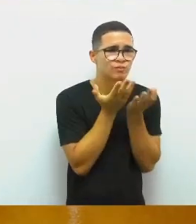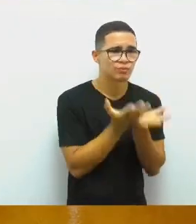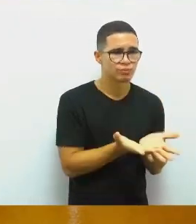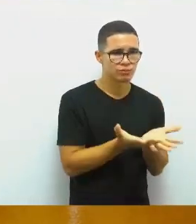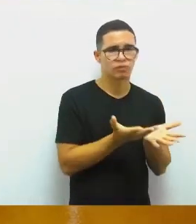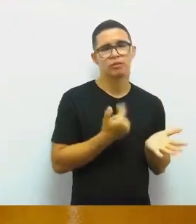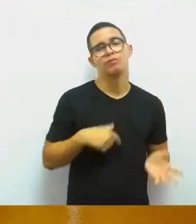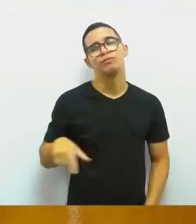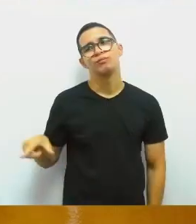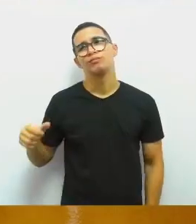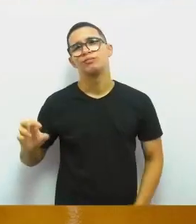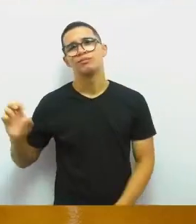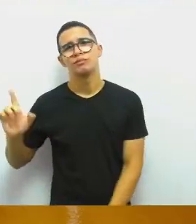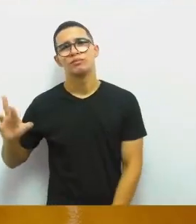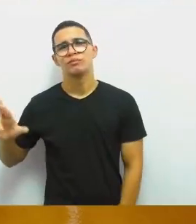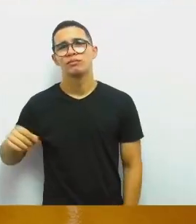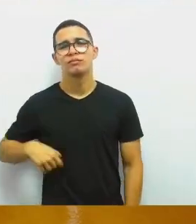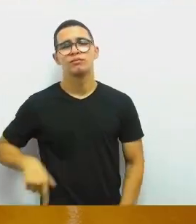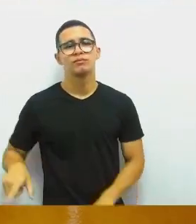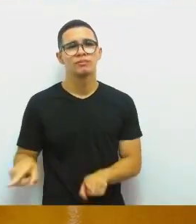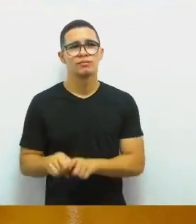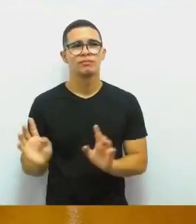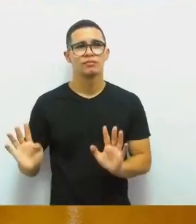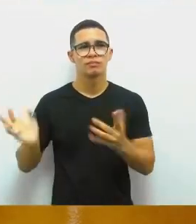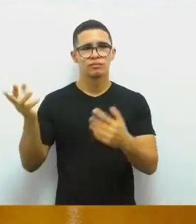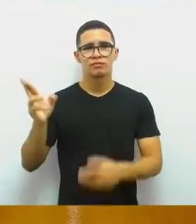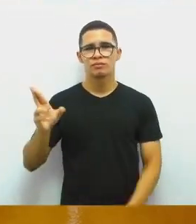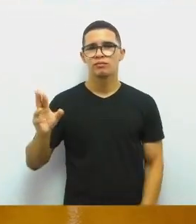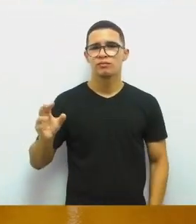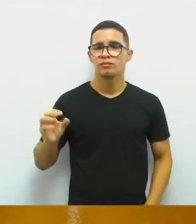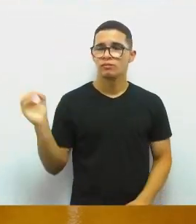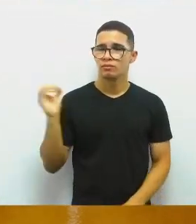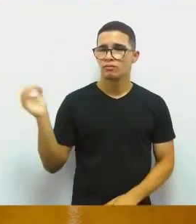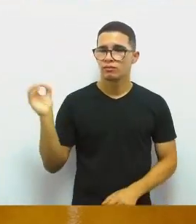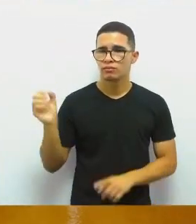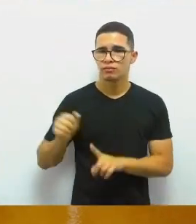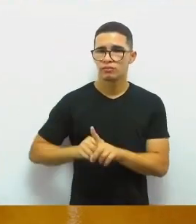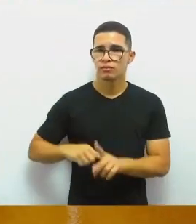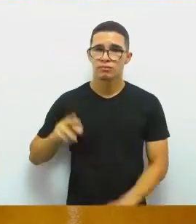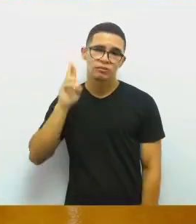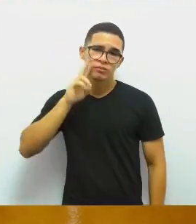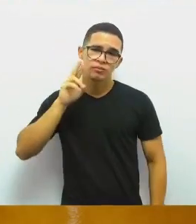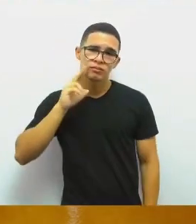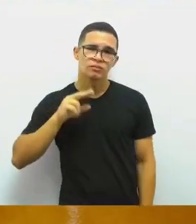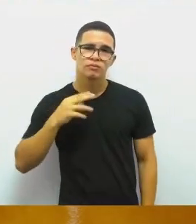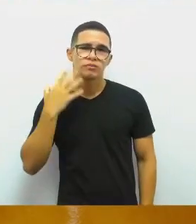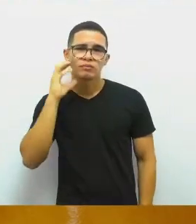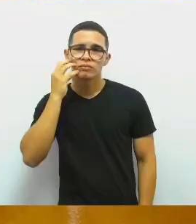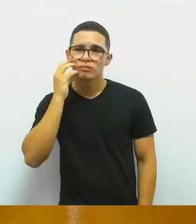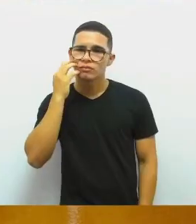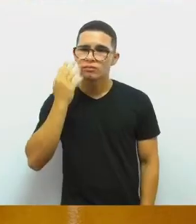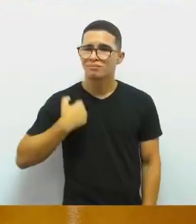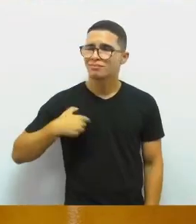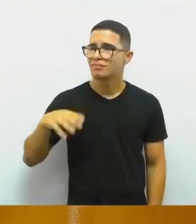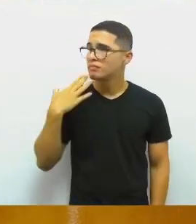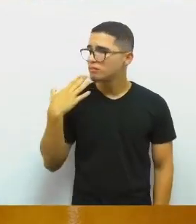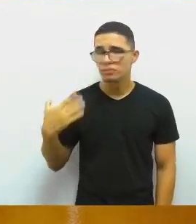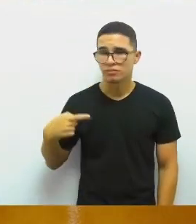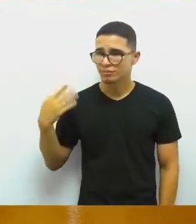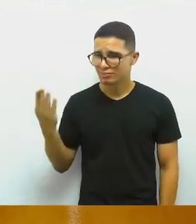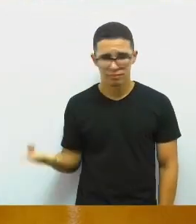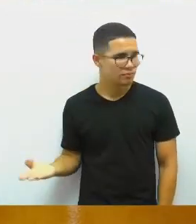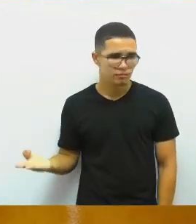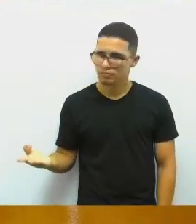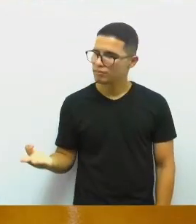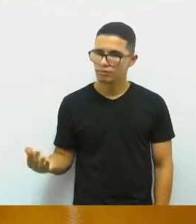faz, como fez agora, do Outubro Rosa, que sempre liga para os vereadores pedindo apoio, ela não pede para ela. Isso que é o